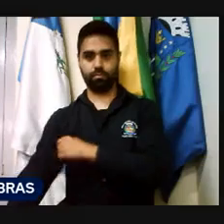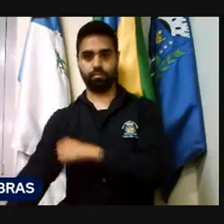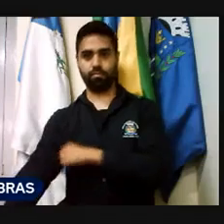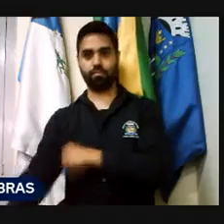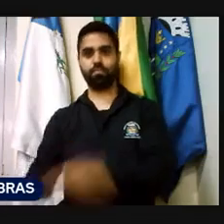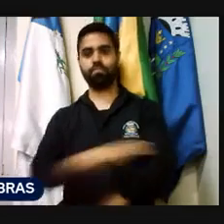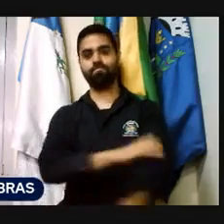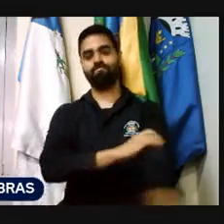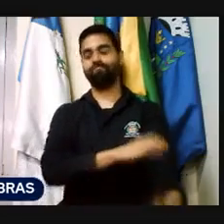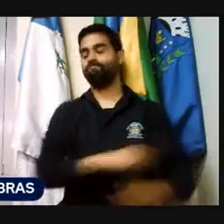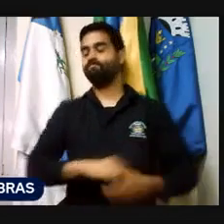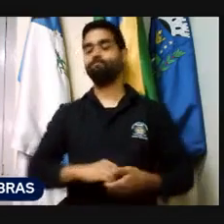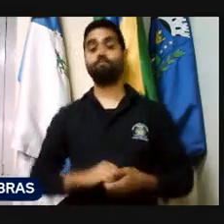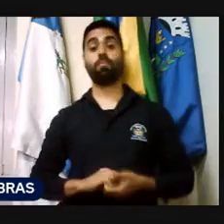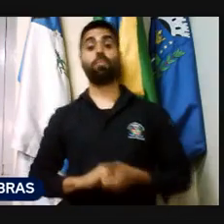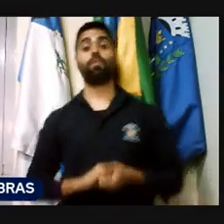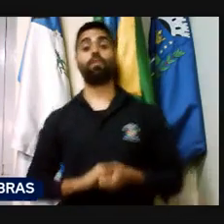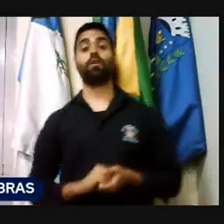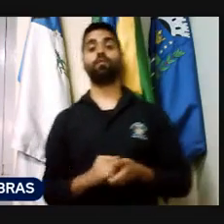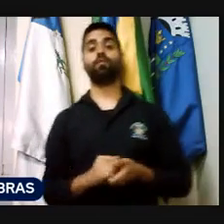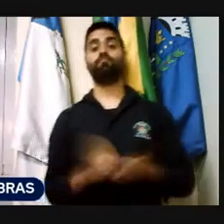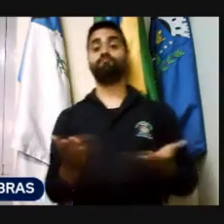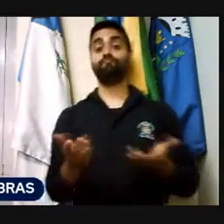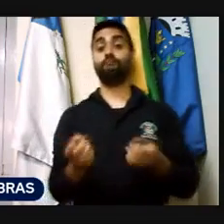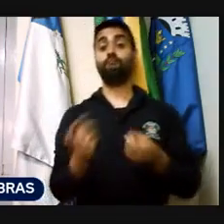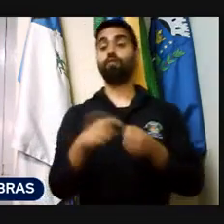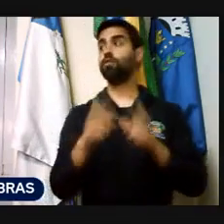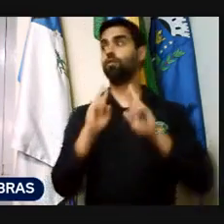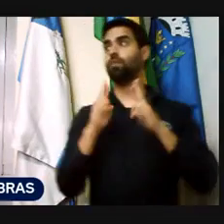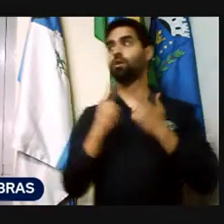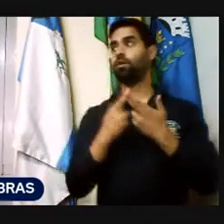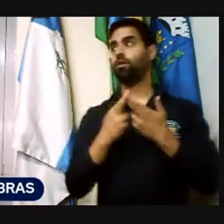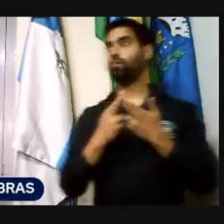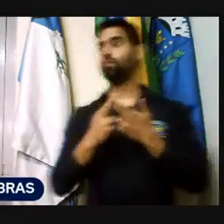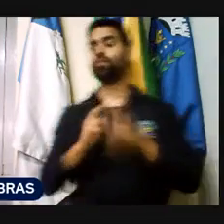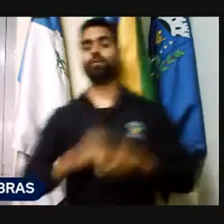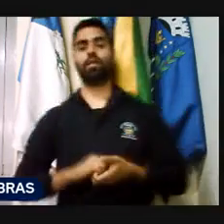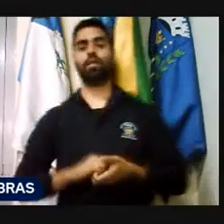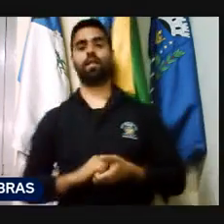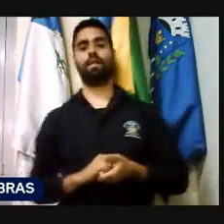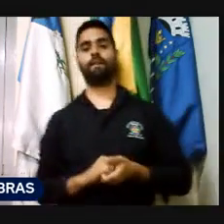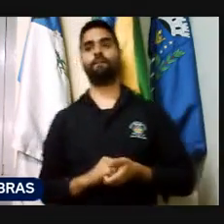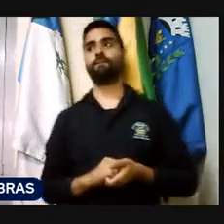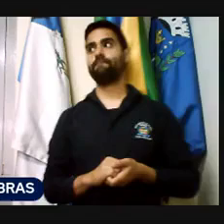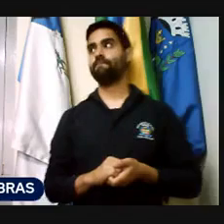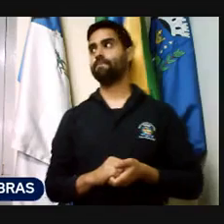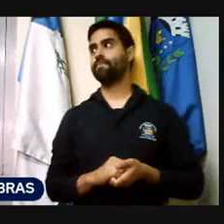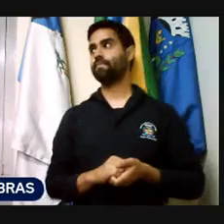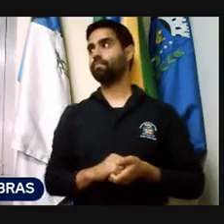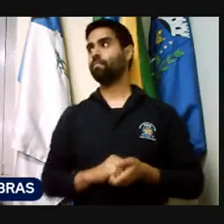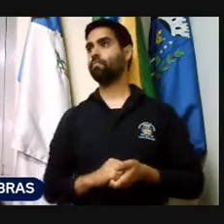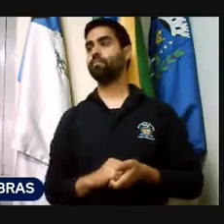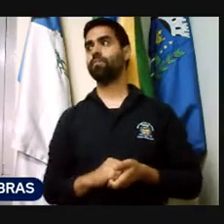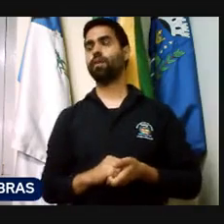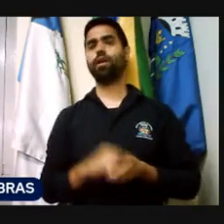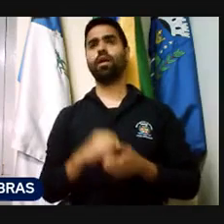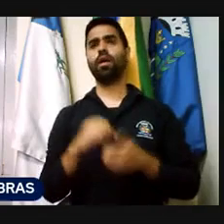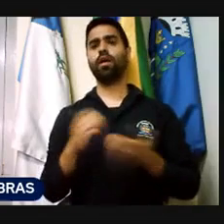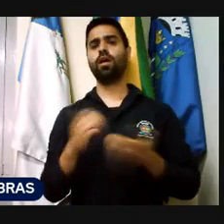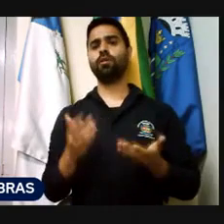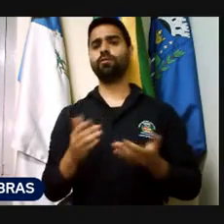Retornando para a reunião, apesar da comunicação da